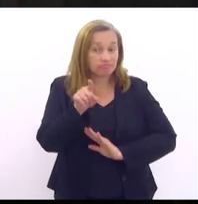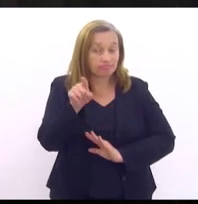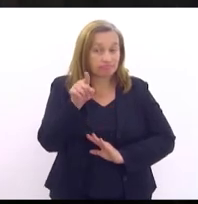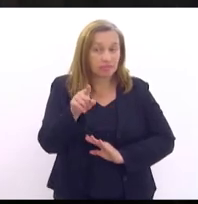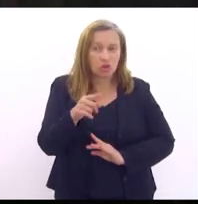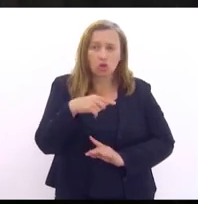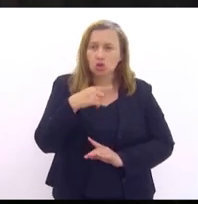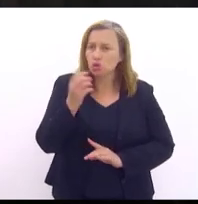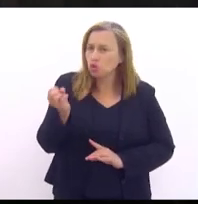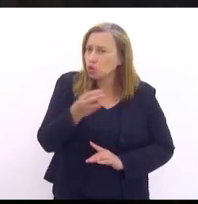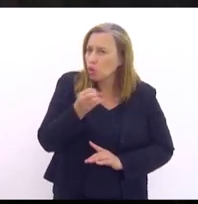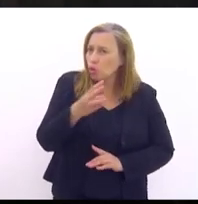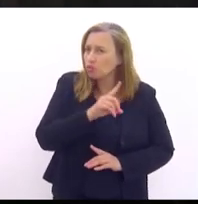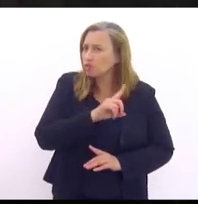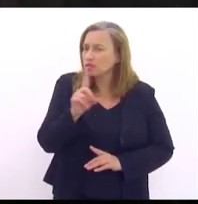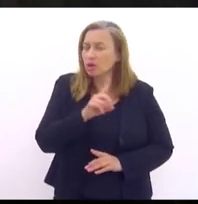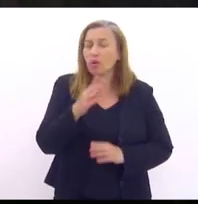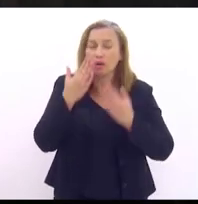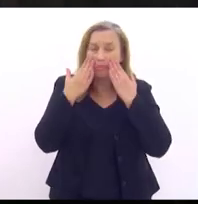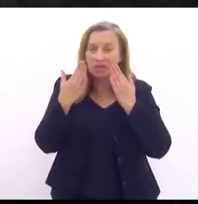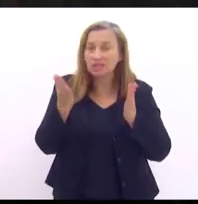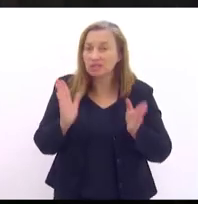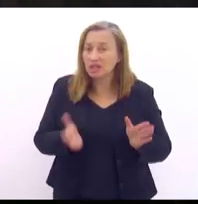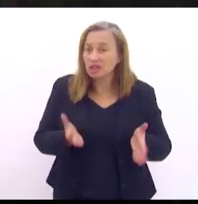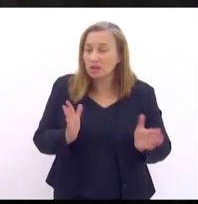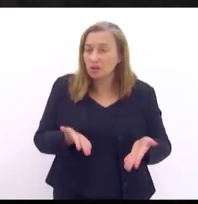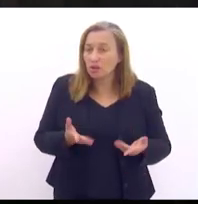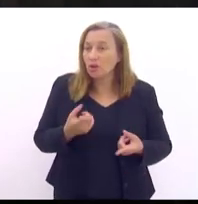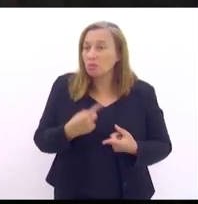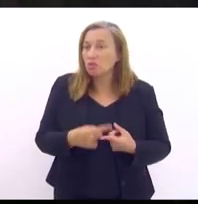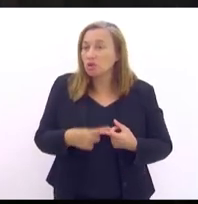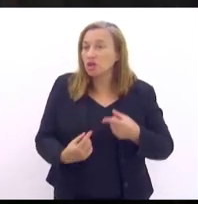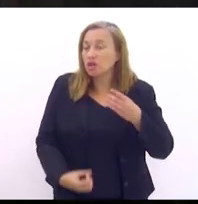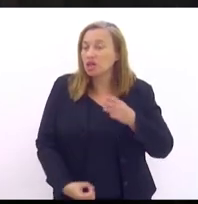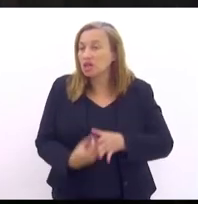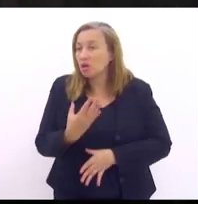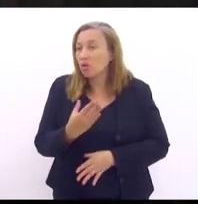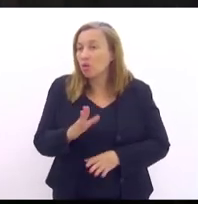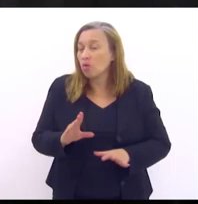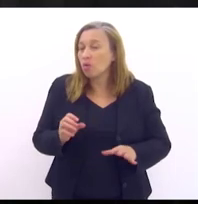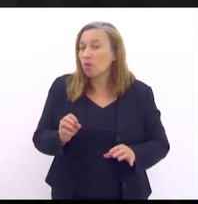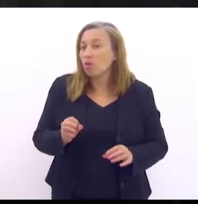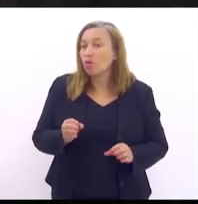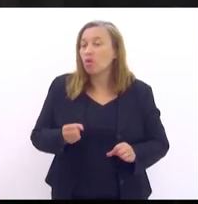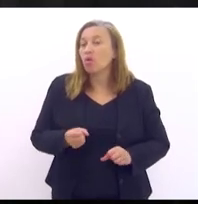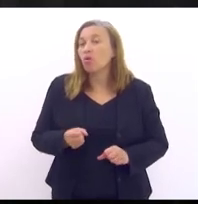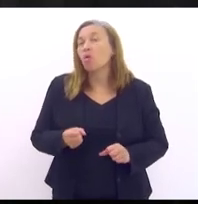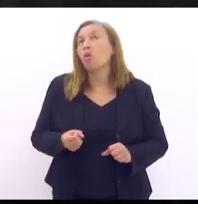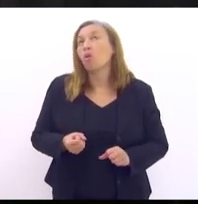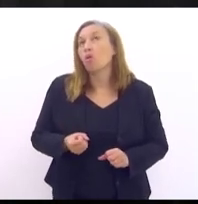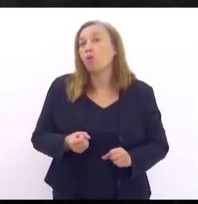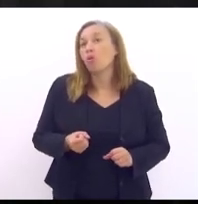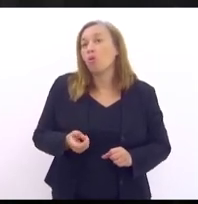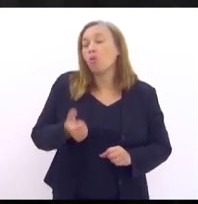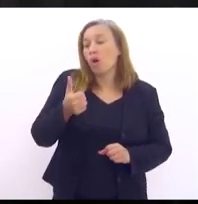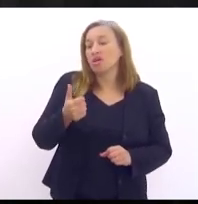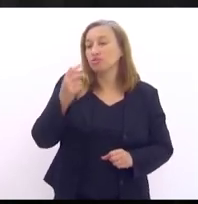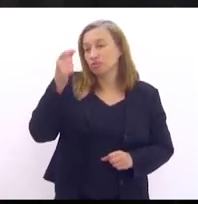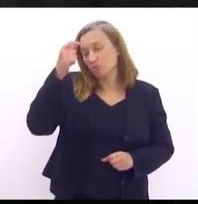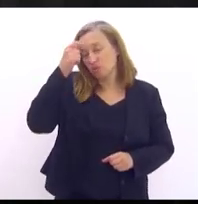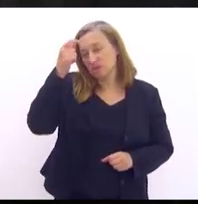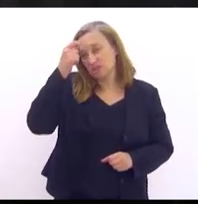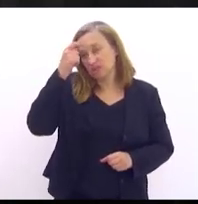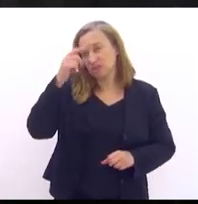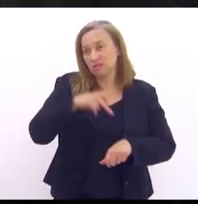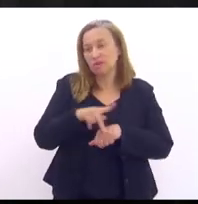nenhuma novidade. Estamos apresentando agora, porque criou quase um consenso nesse país de que essa alíquota